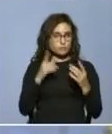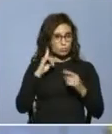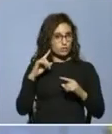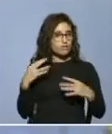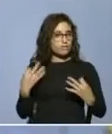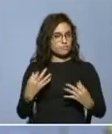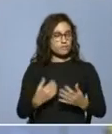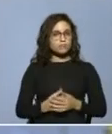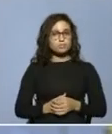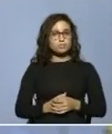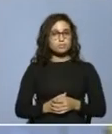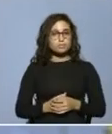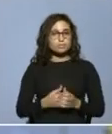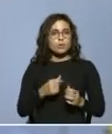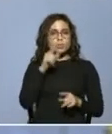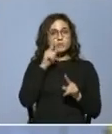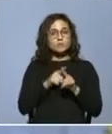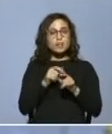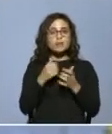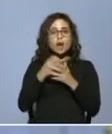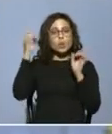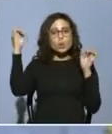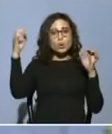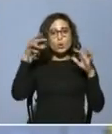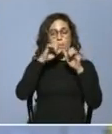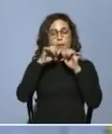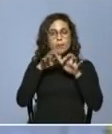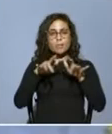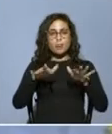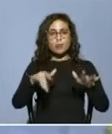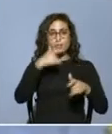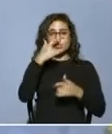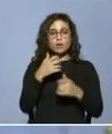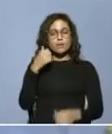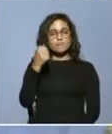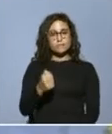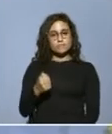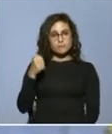Tratava-se de envolver na luz, na glória divina, aqueles pobres pastores.